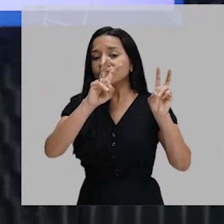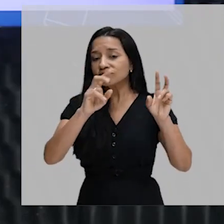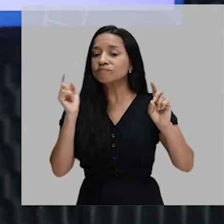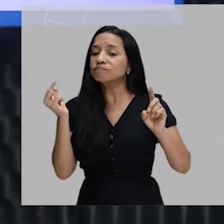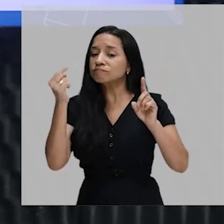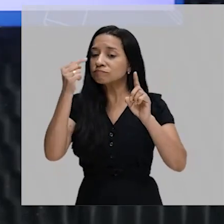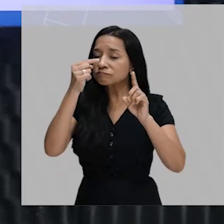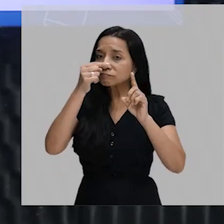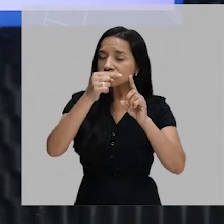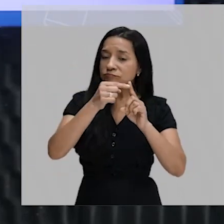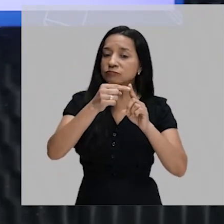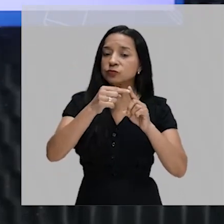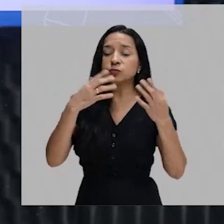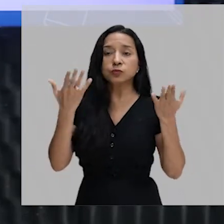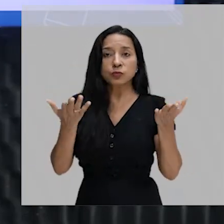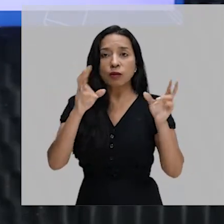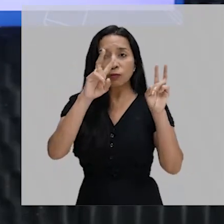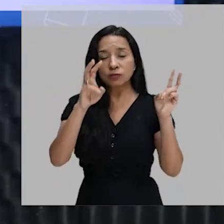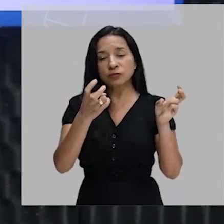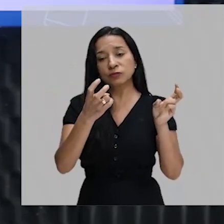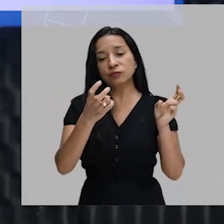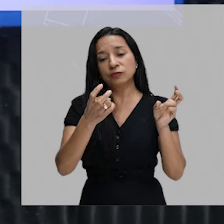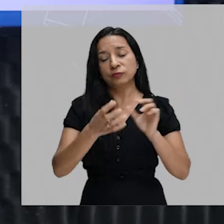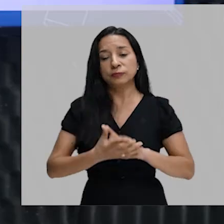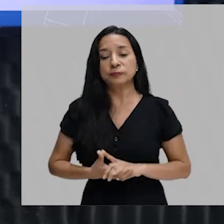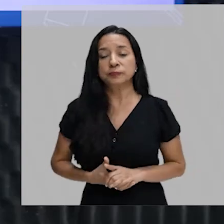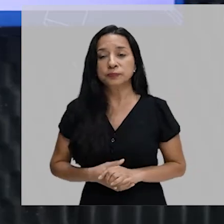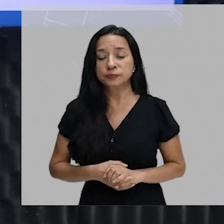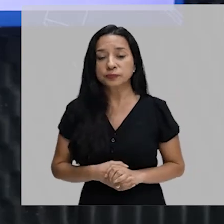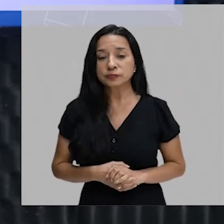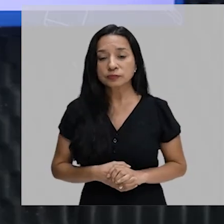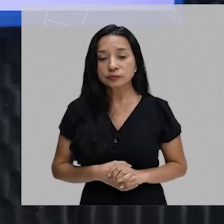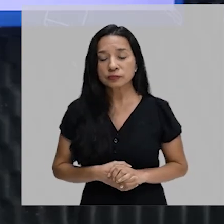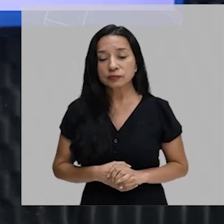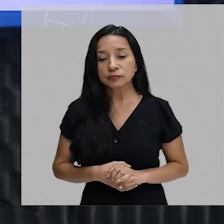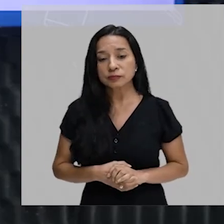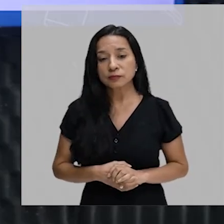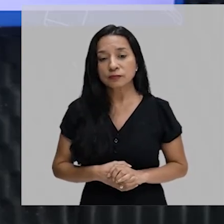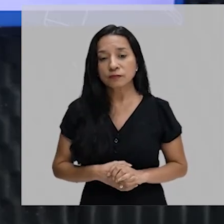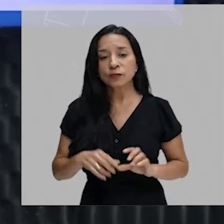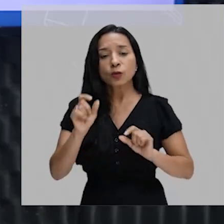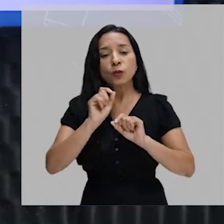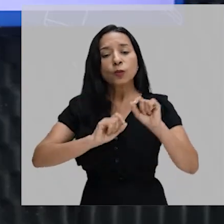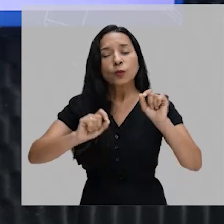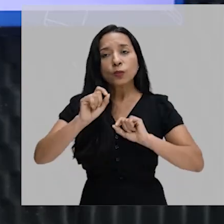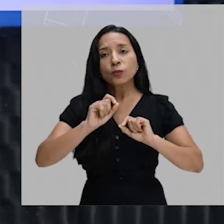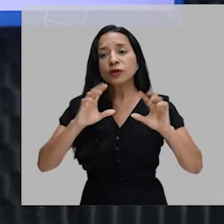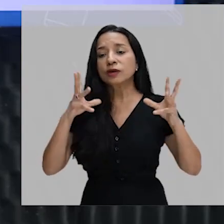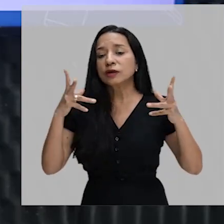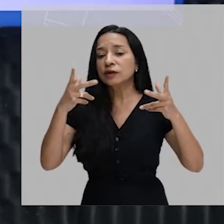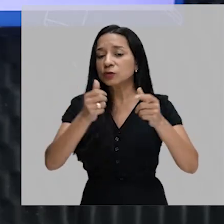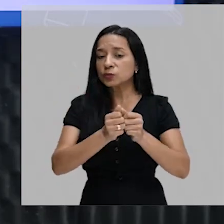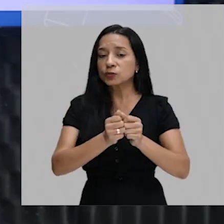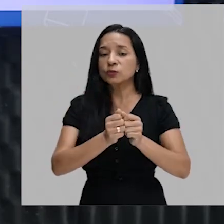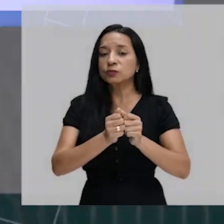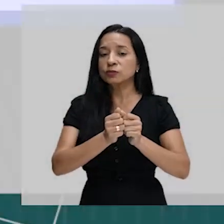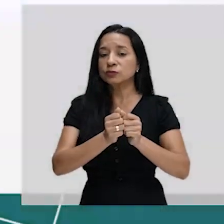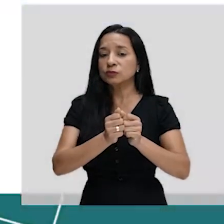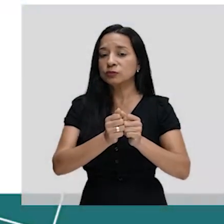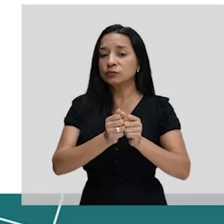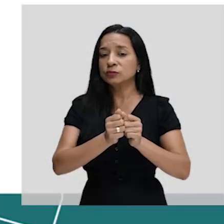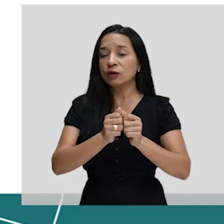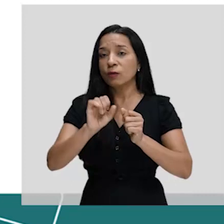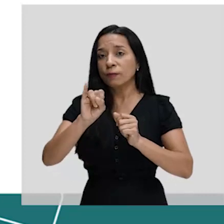eu falo na questão da impessoalidade dessa forma. E o que é mesmo resumo? É uma